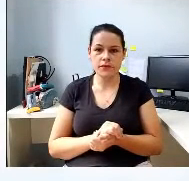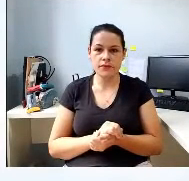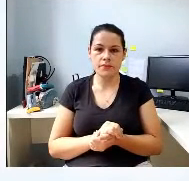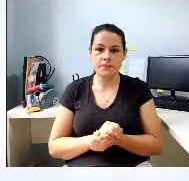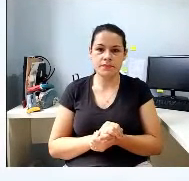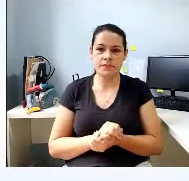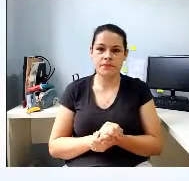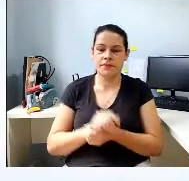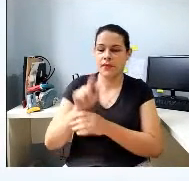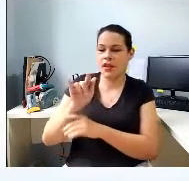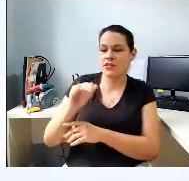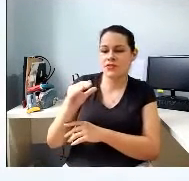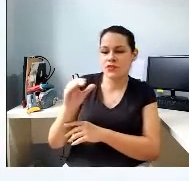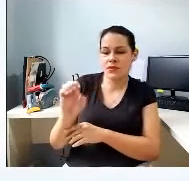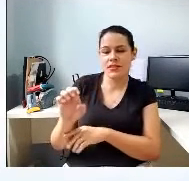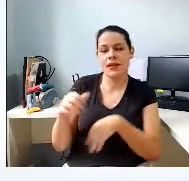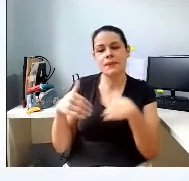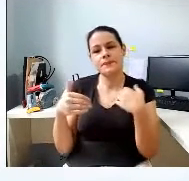Gilce,